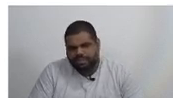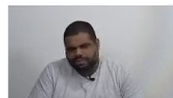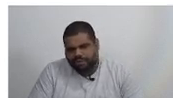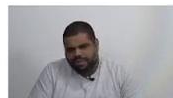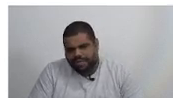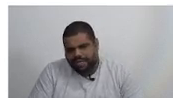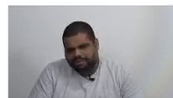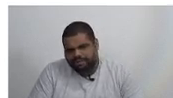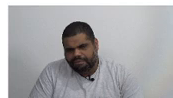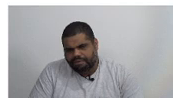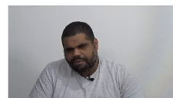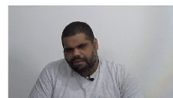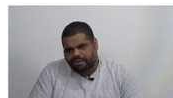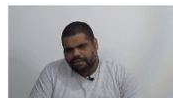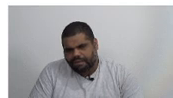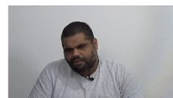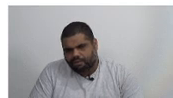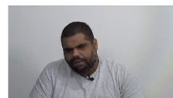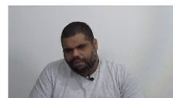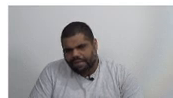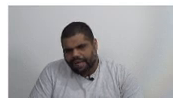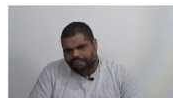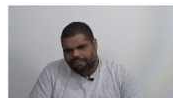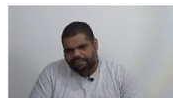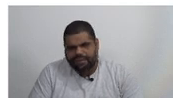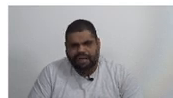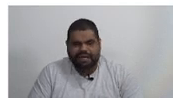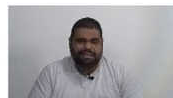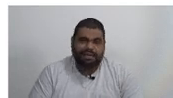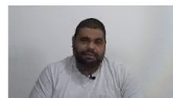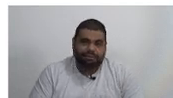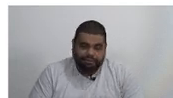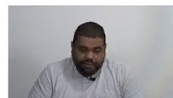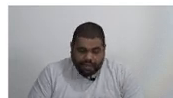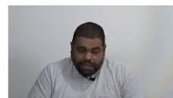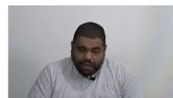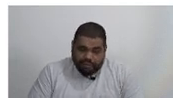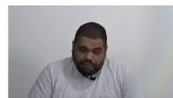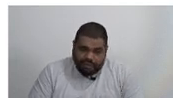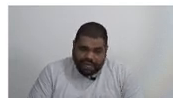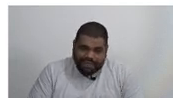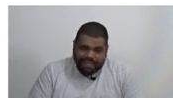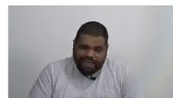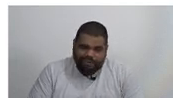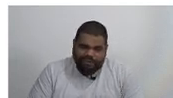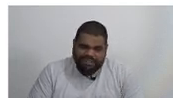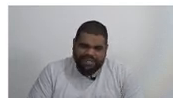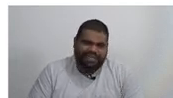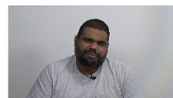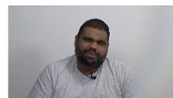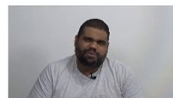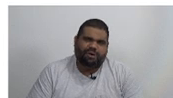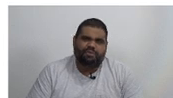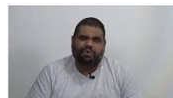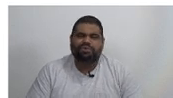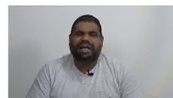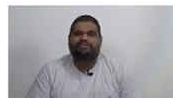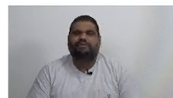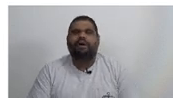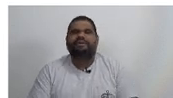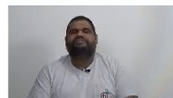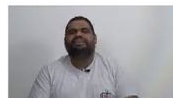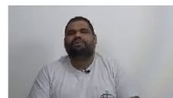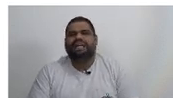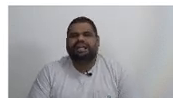menos x ao quadrado, eu vou igualar a zero. Vamos lá. O que que eu vou fazer aqui, pessoal? Eu vou